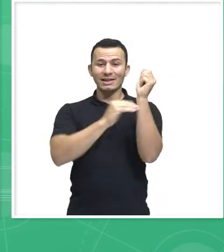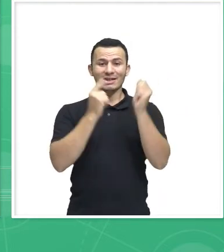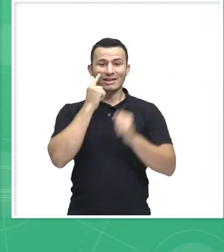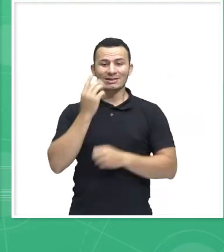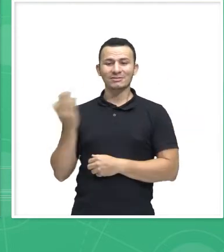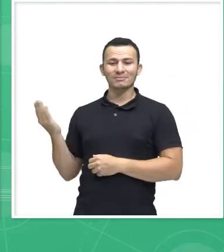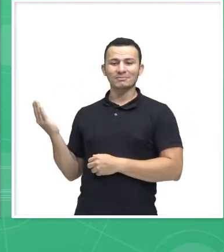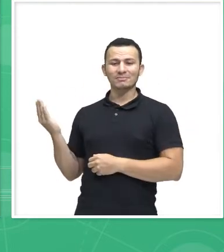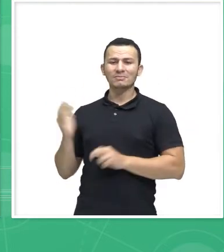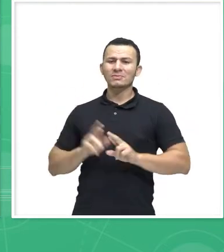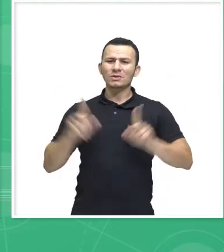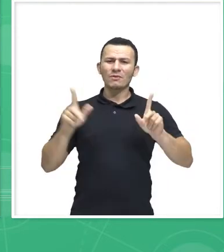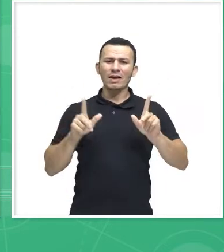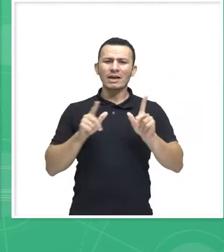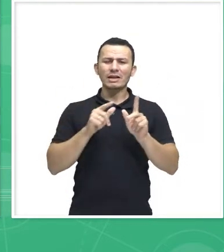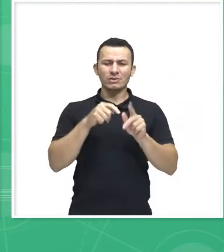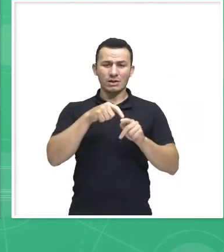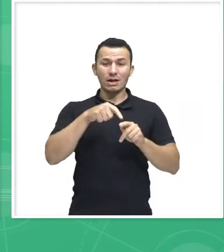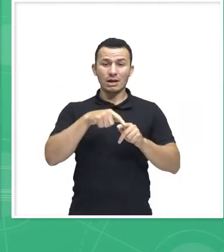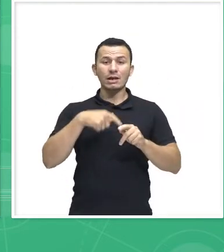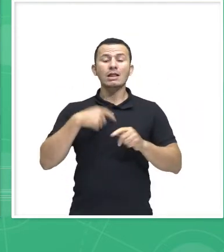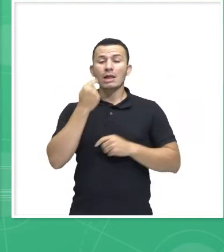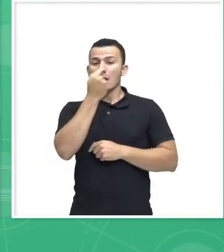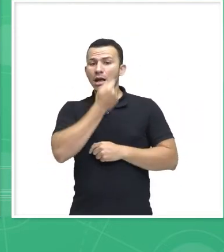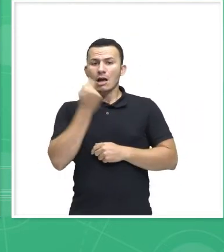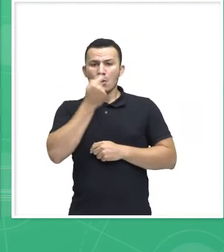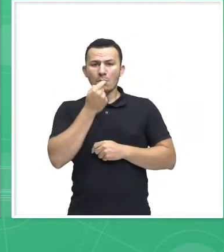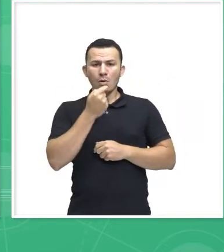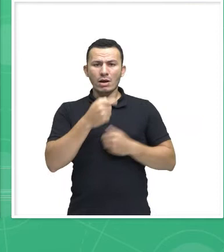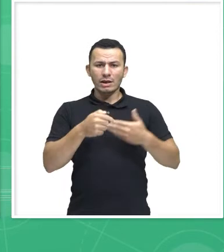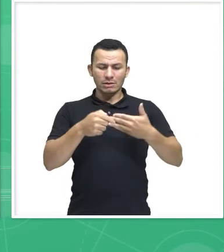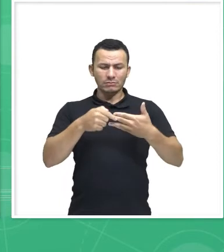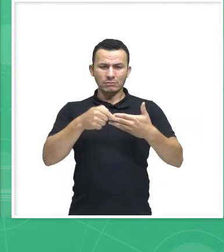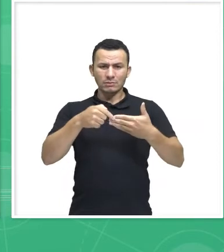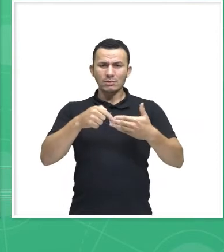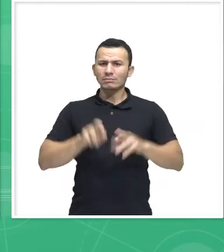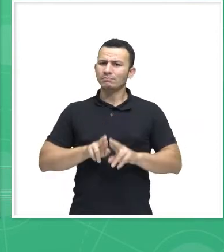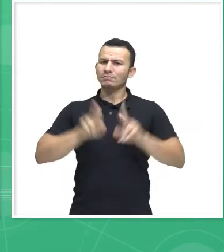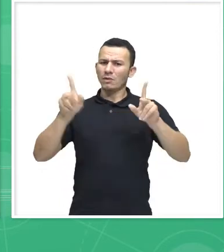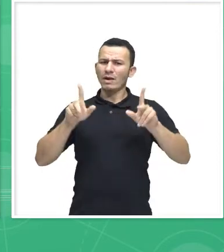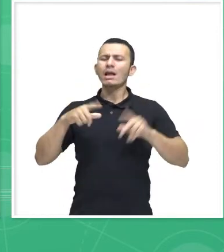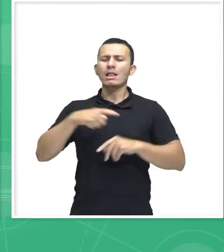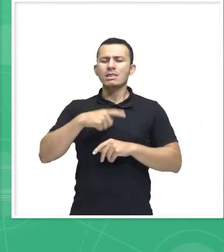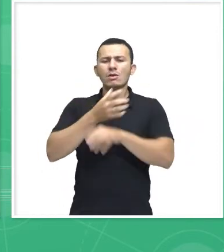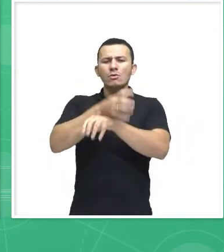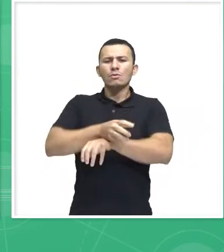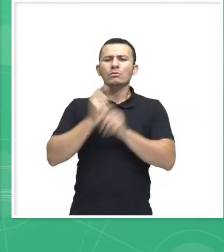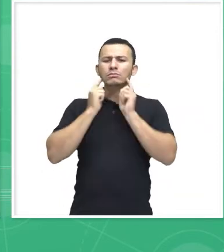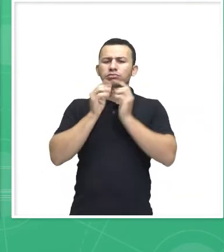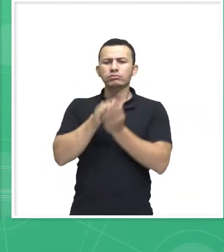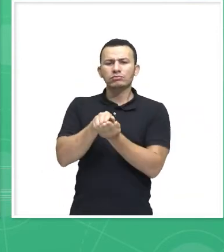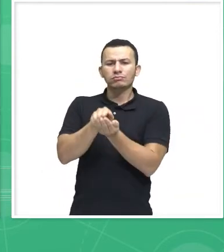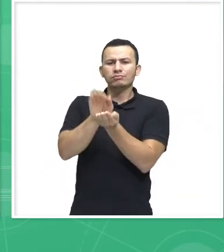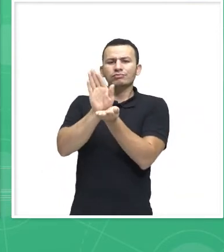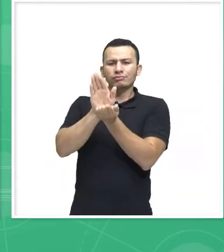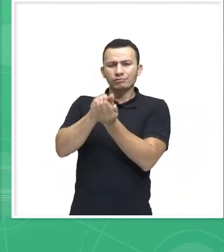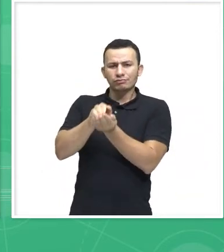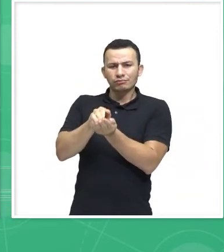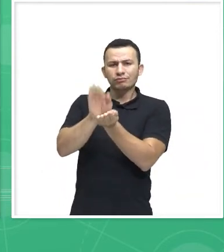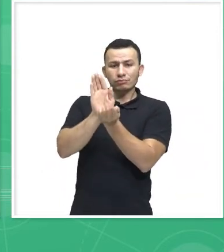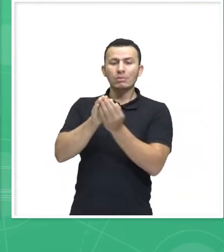Olha a diferença da boca né A gente já vai ter uma boca não é com a presença dessa maxilar nela vai conseguir abrir e fechar